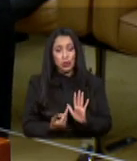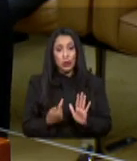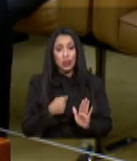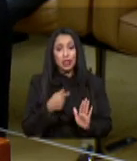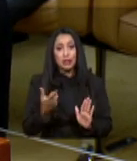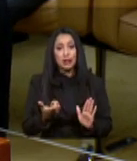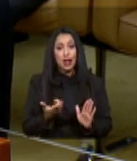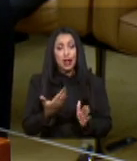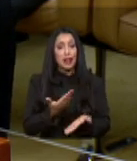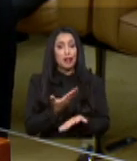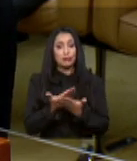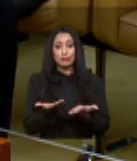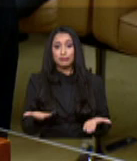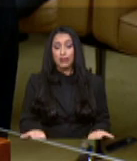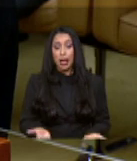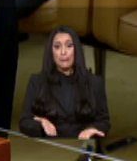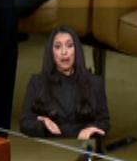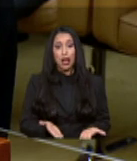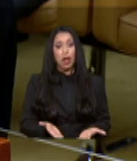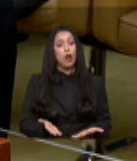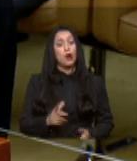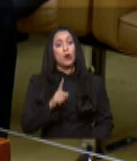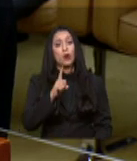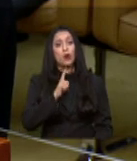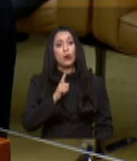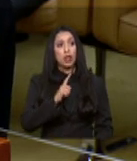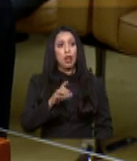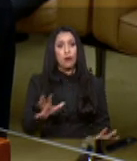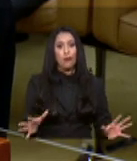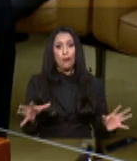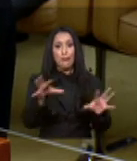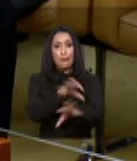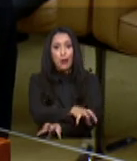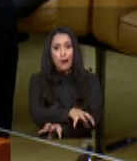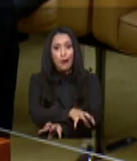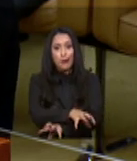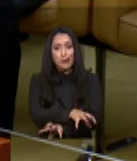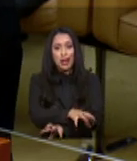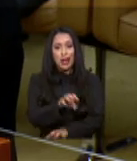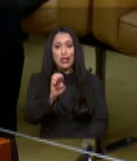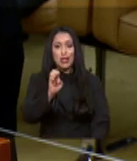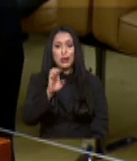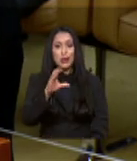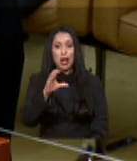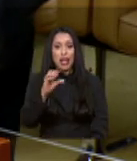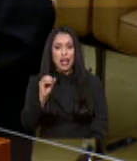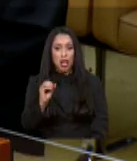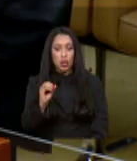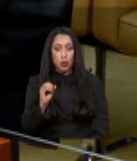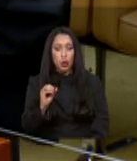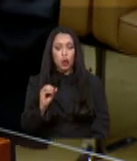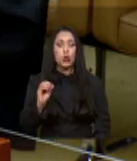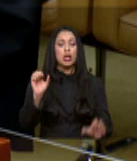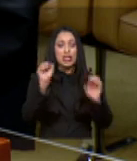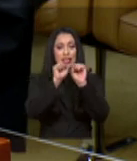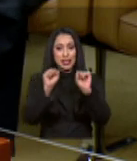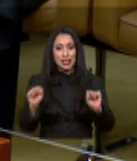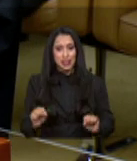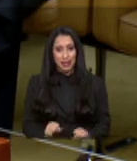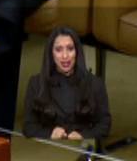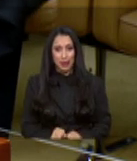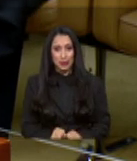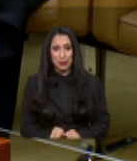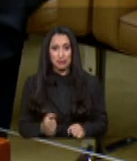existência do bioma e a manutenção dos serviços ecossistêmicos. Excelência, estudos recentes